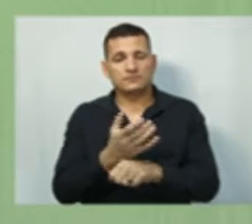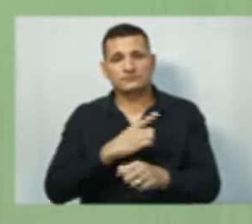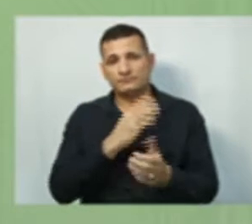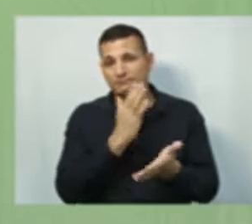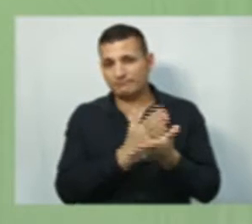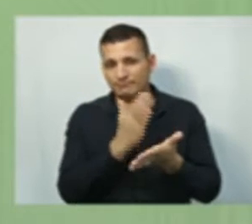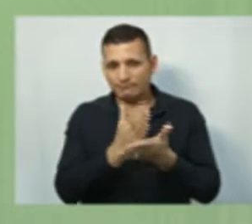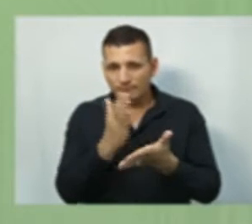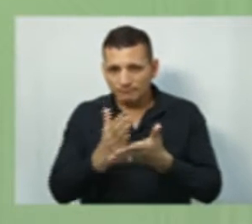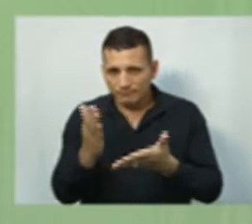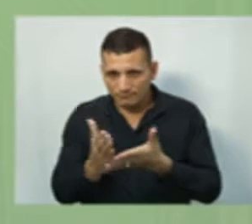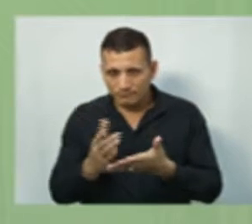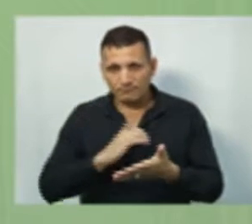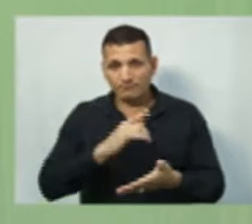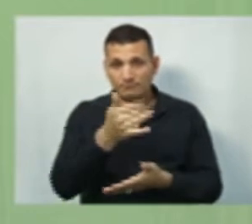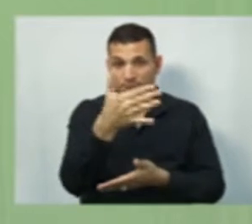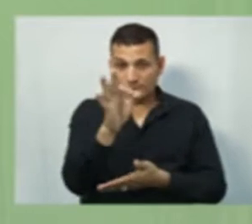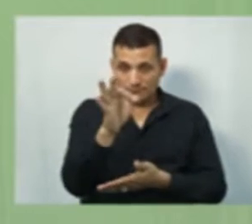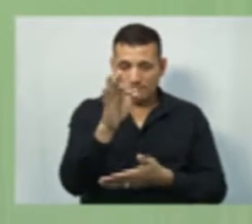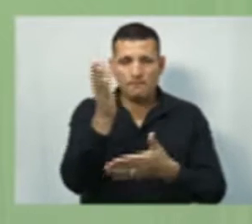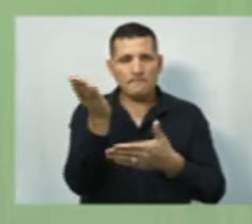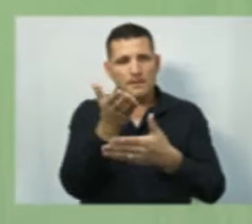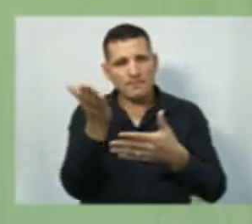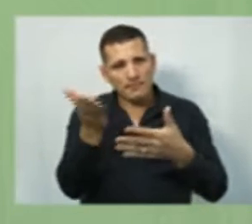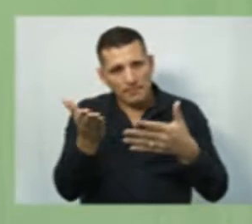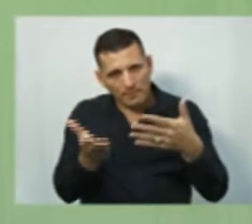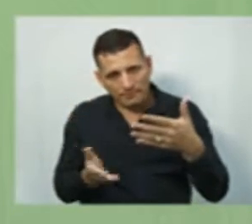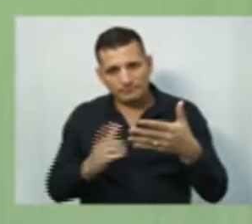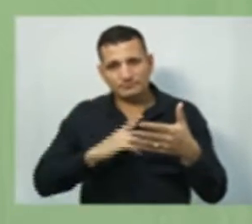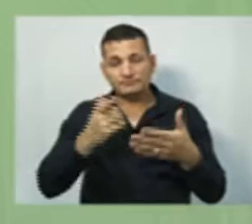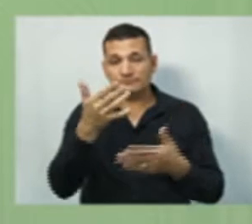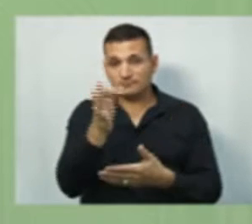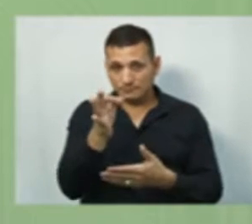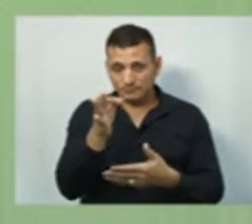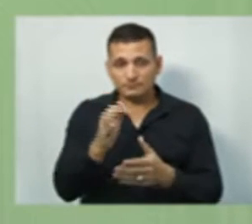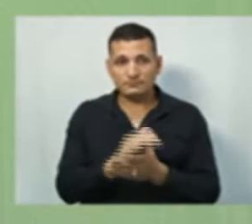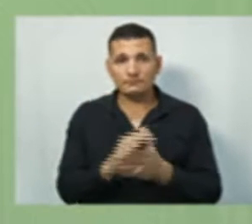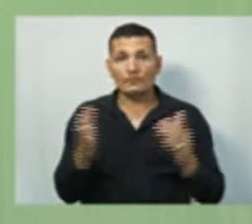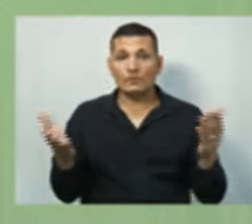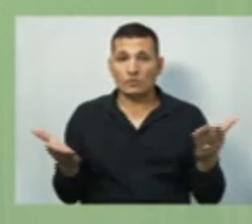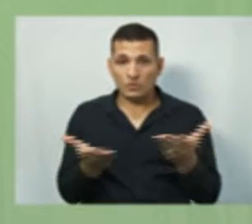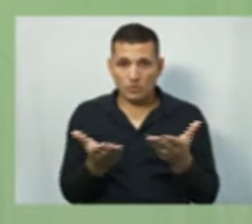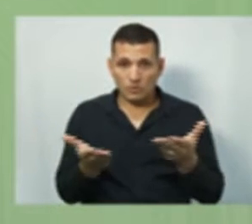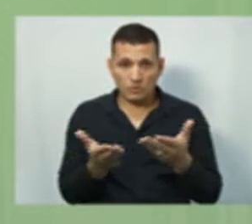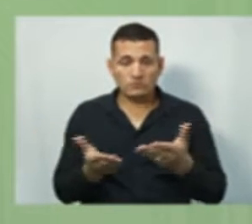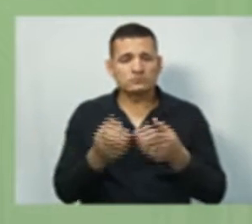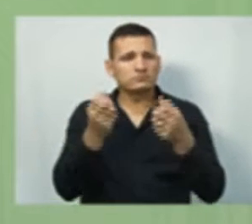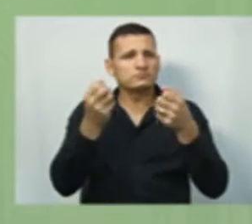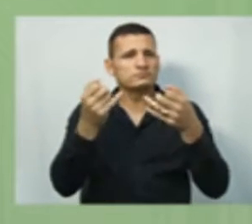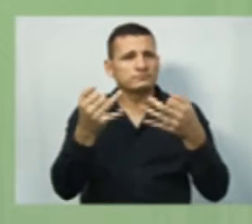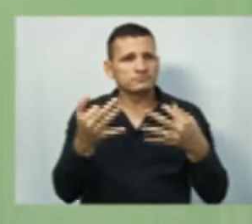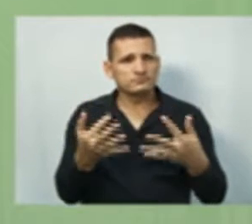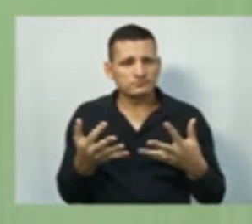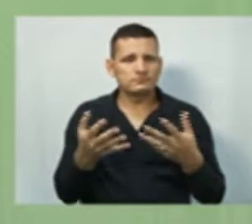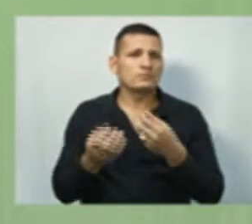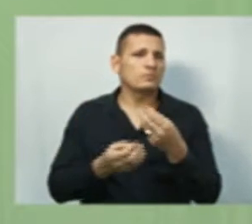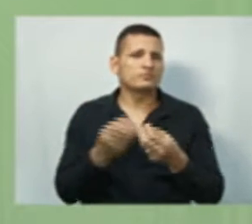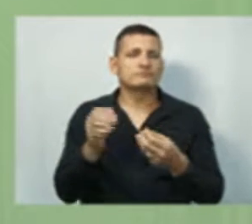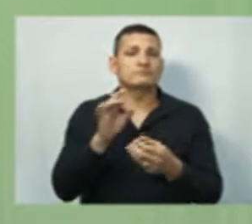economia em 10 princípios. E na aula de hoje, nós vamos trazer esses princípios de maneiras bem didáticas, um